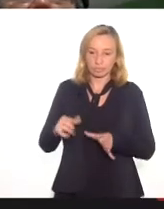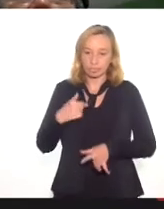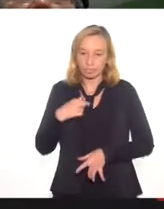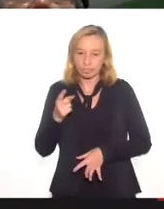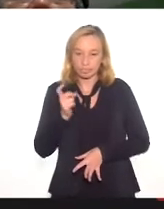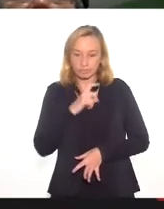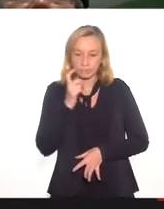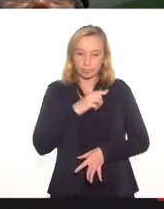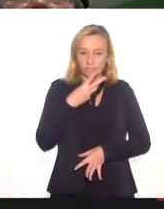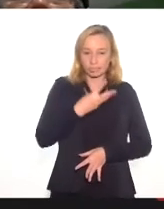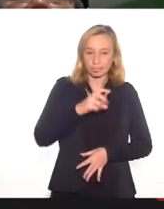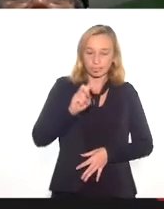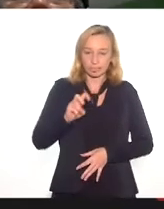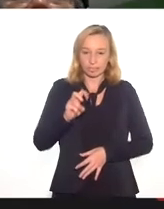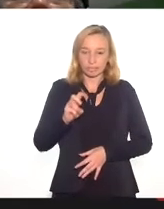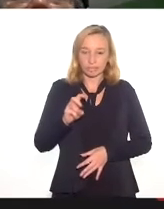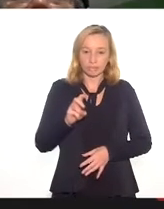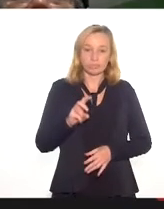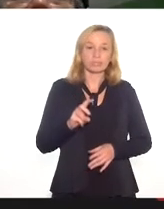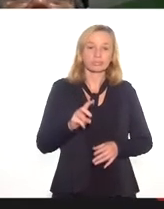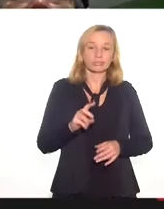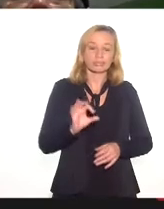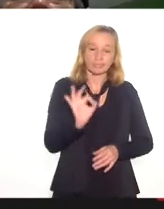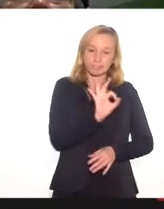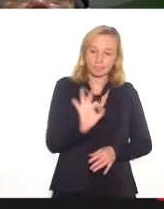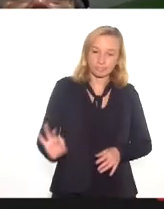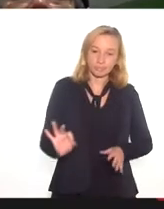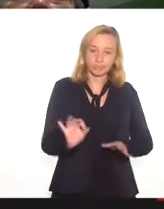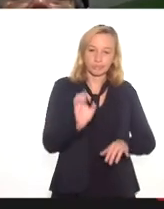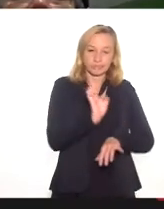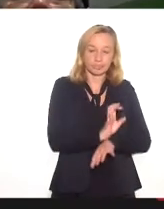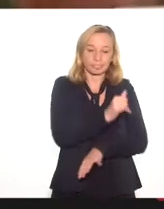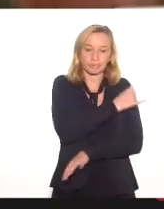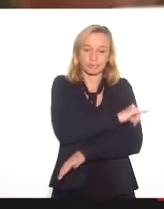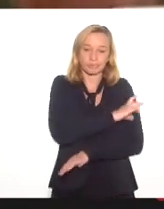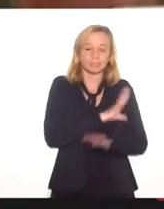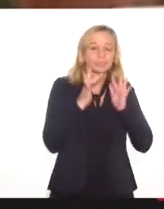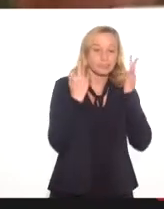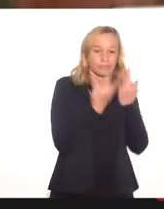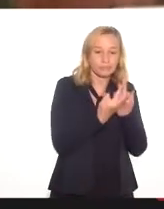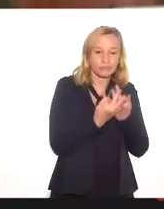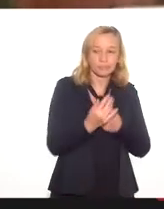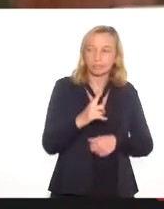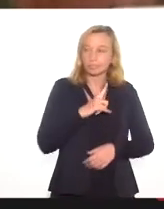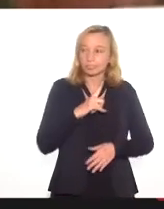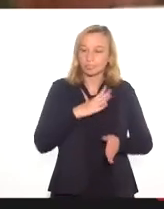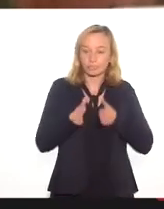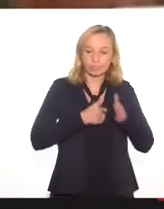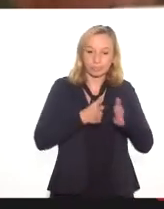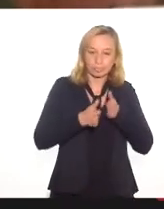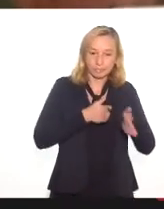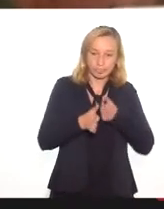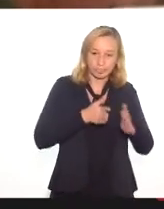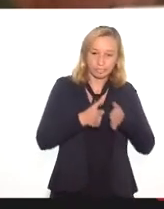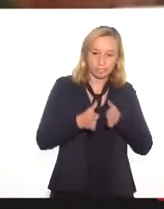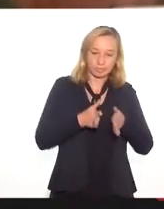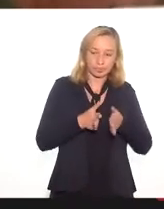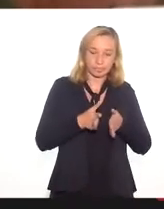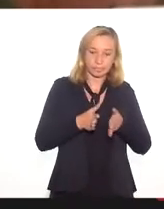dos lares da população do estado do Rio de Janeiro chegou a ter acesso ao